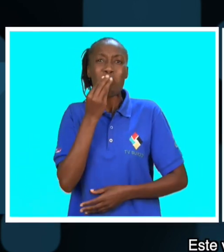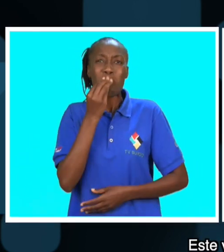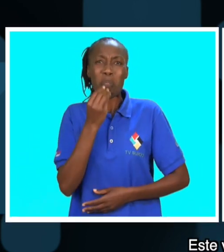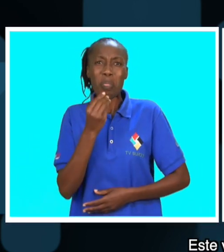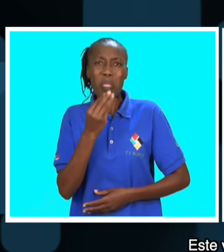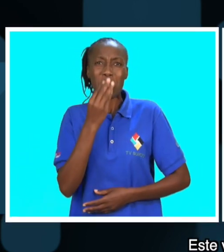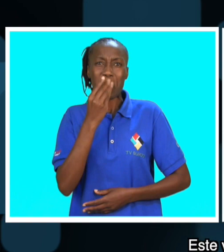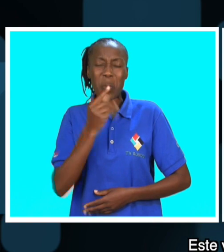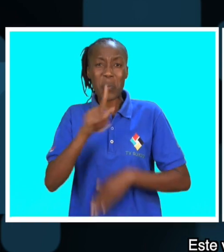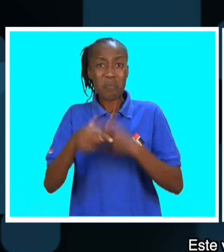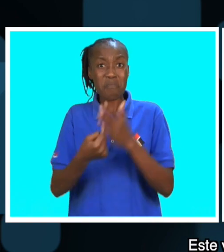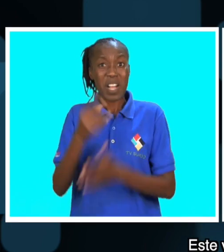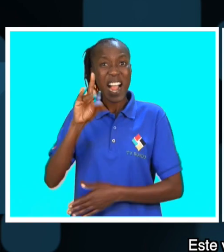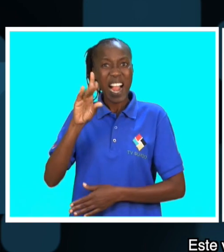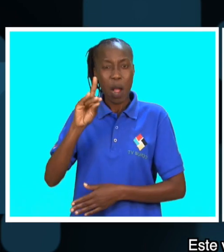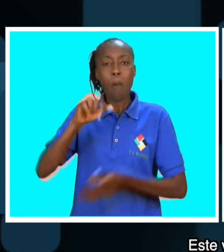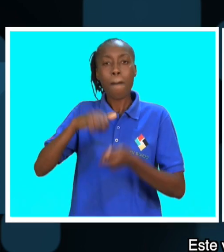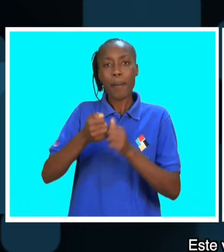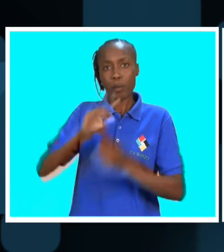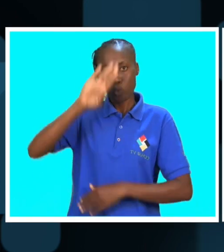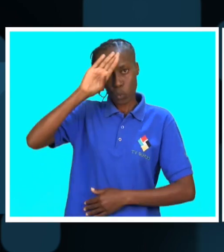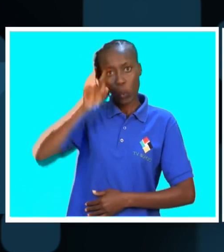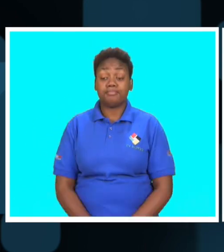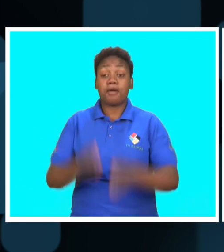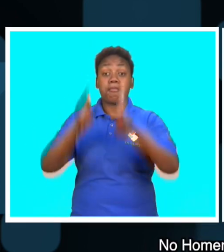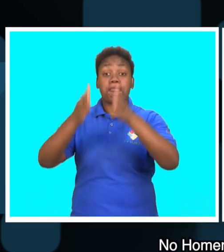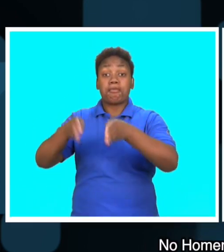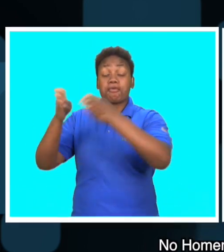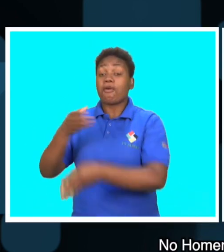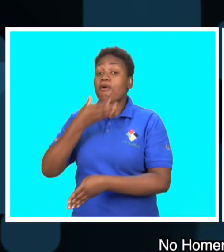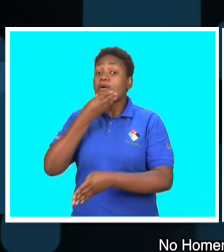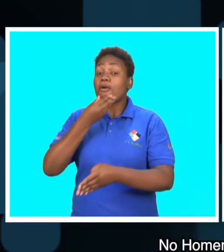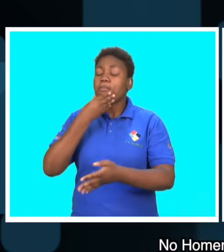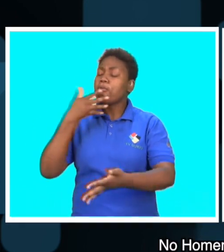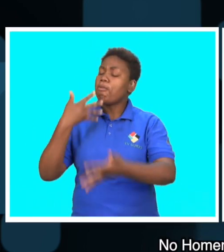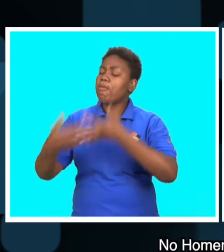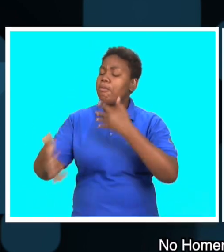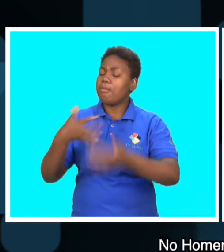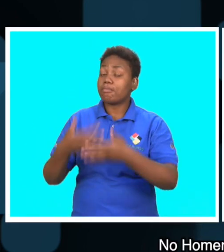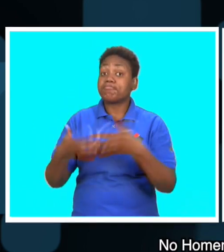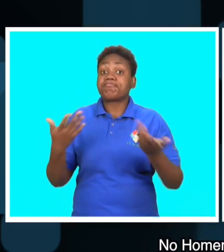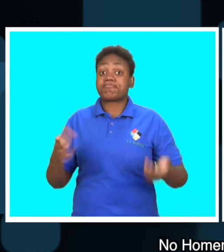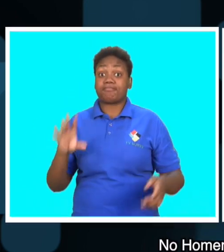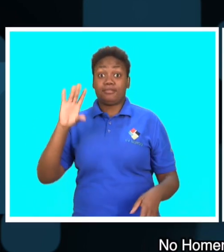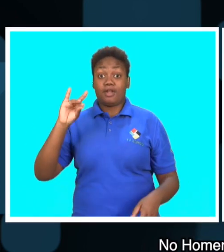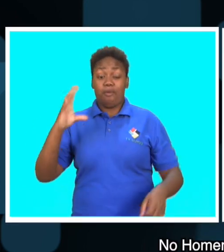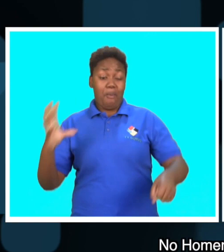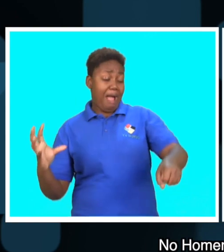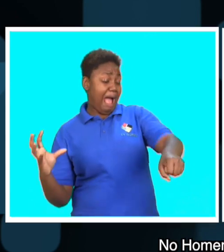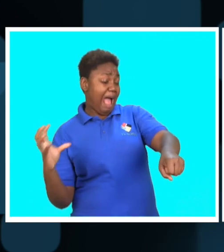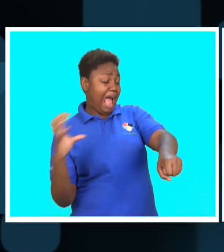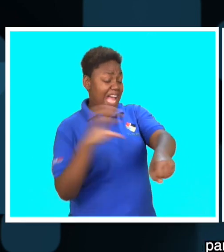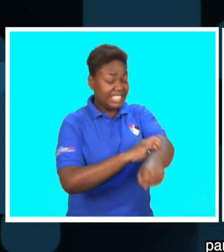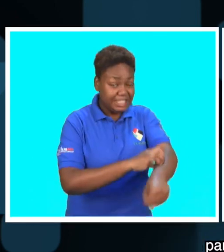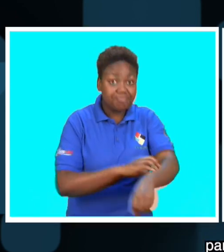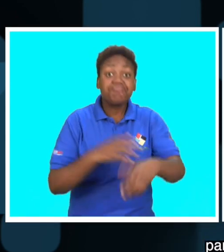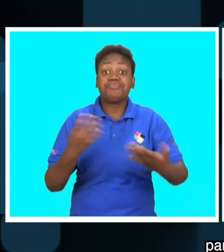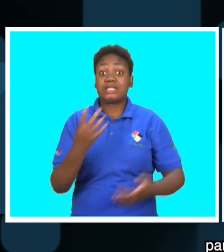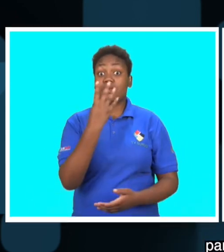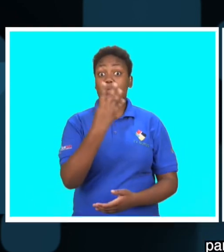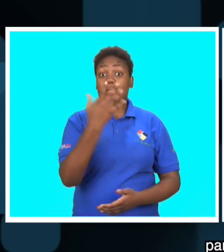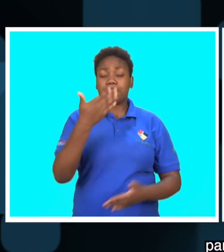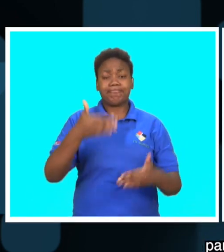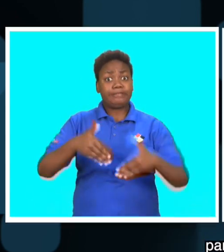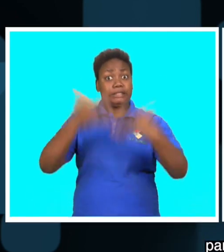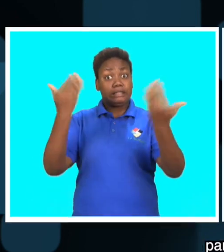na saliva dos animais infetados. No homem, a raiva leva em média 45 dias para